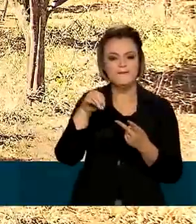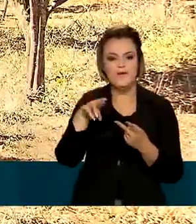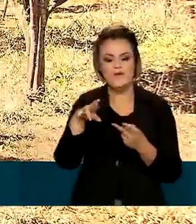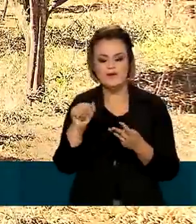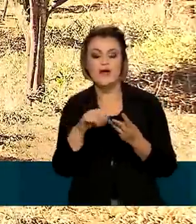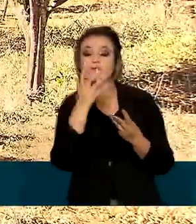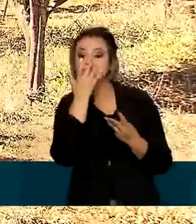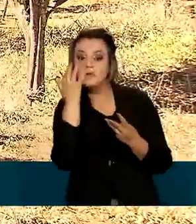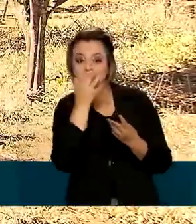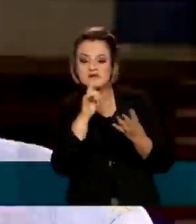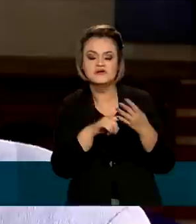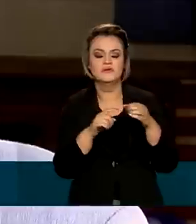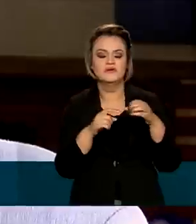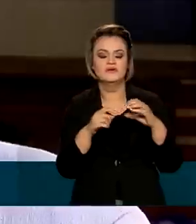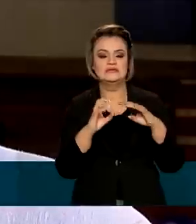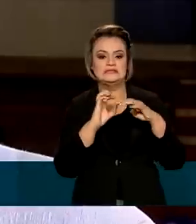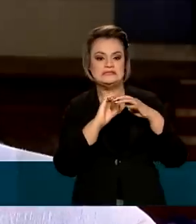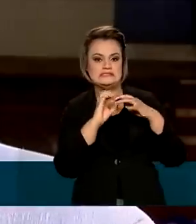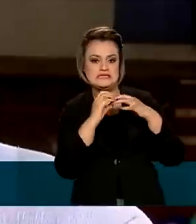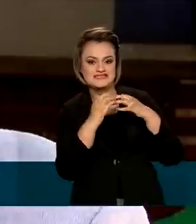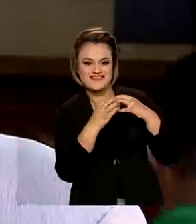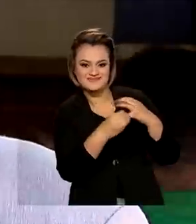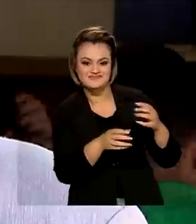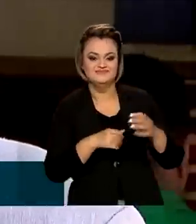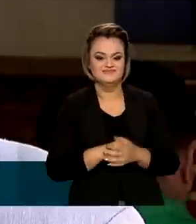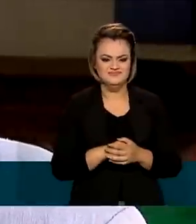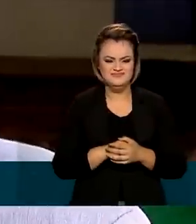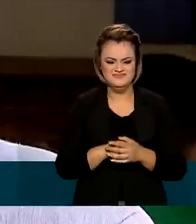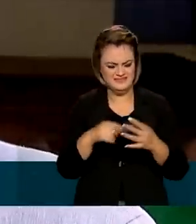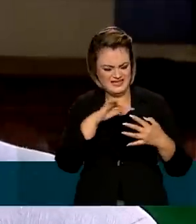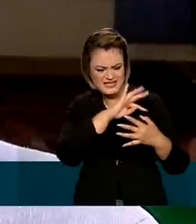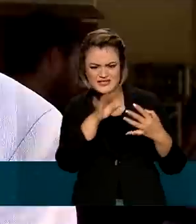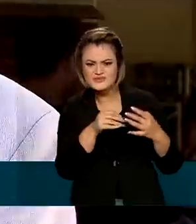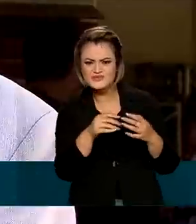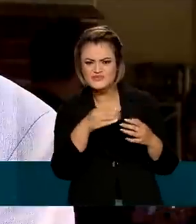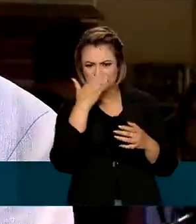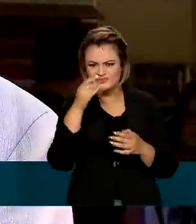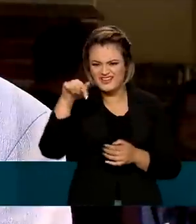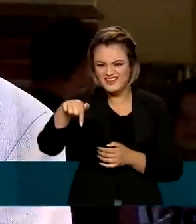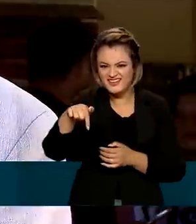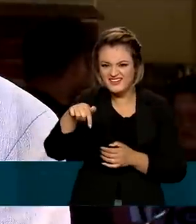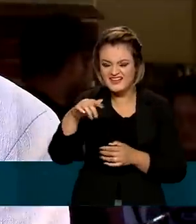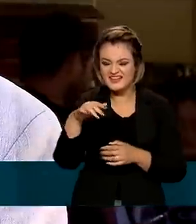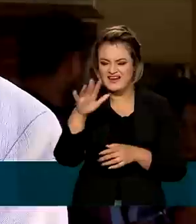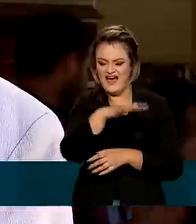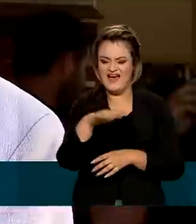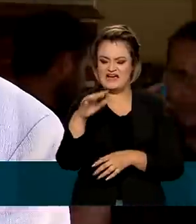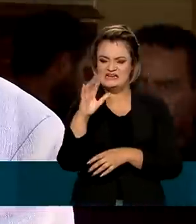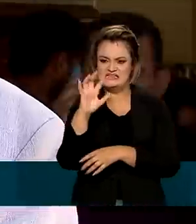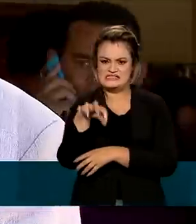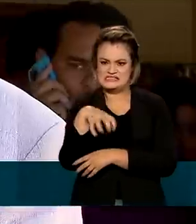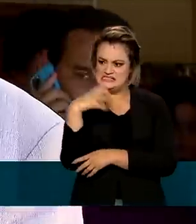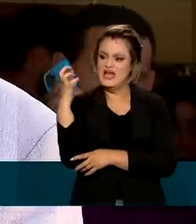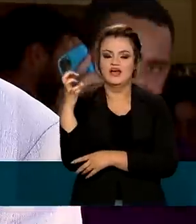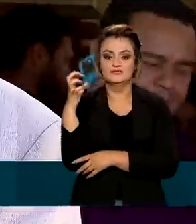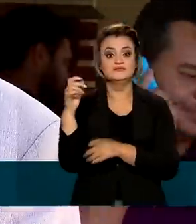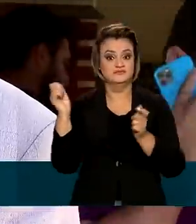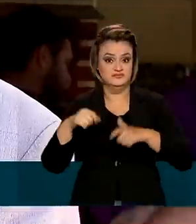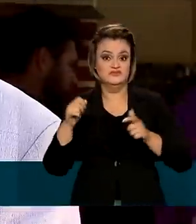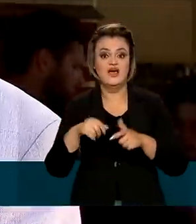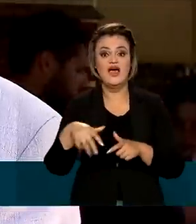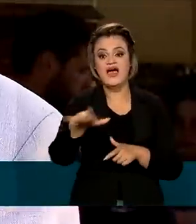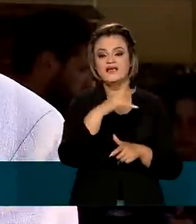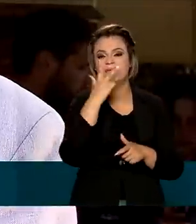morango e o açaí. Falar em mirtilo no Cerrado, açaí no Cerrado, ninguém tinha feito. Nós temos aqui uma área do tamanho do estado de